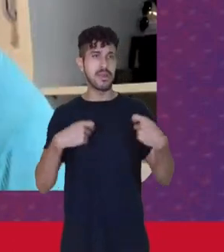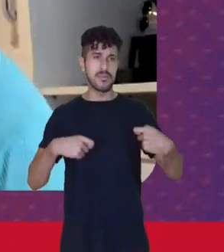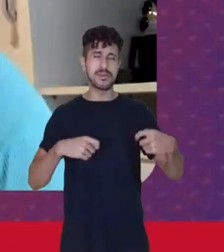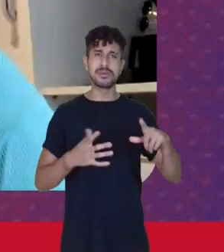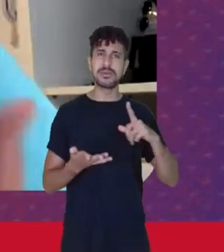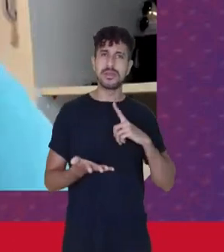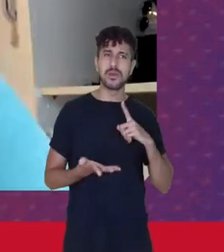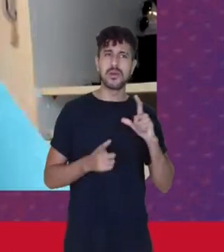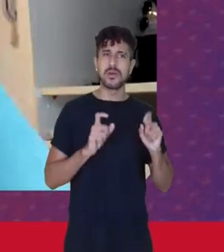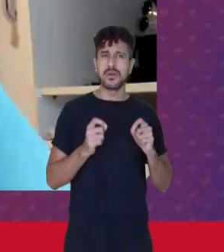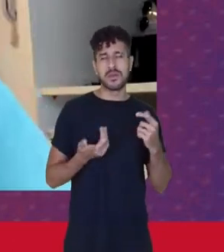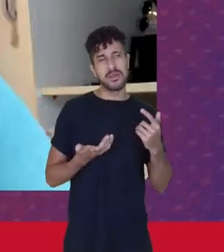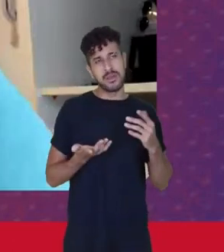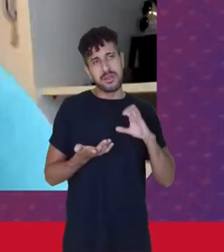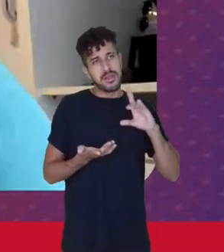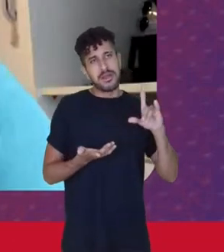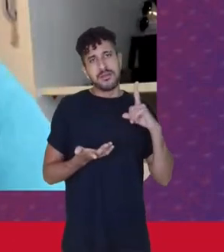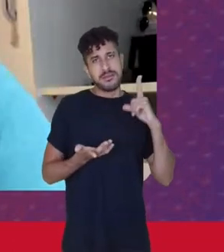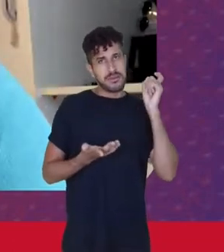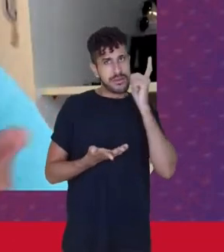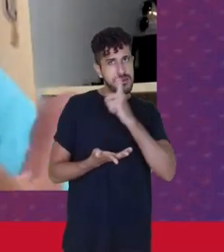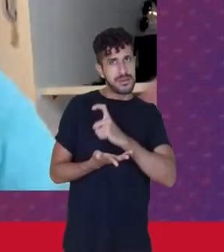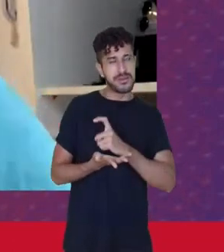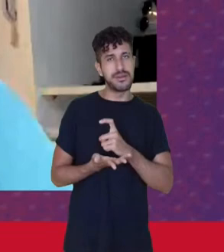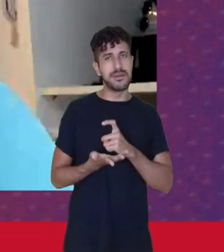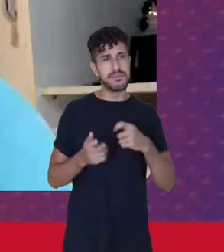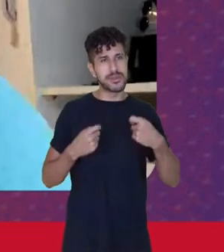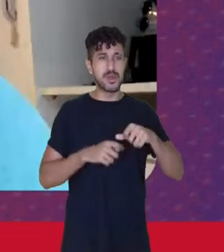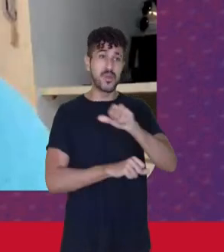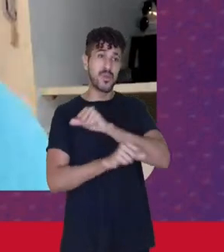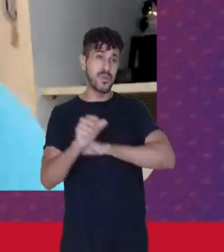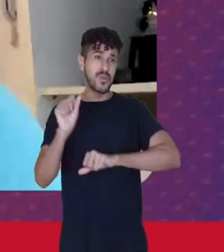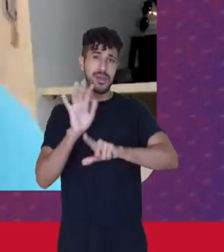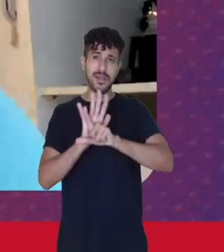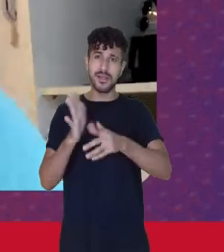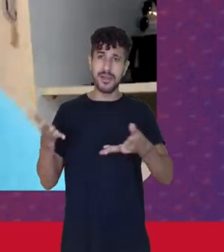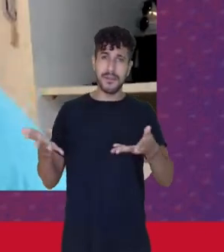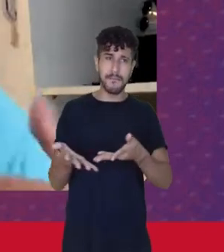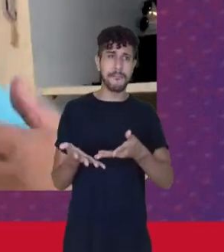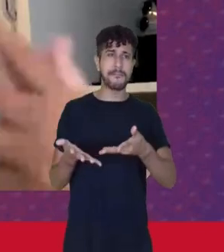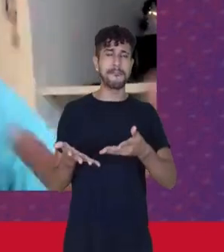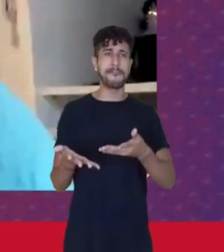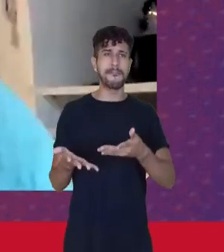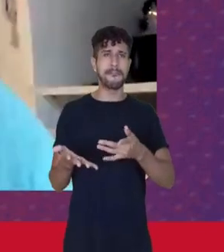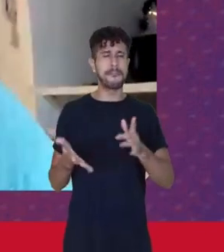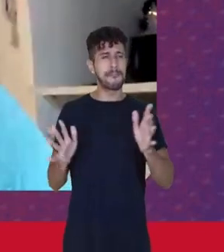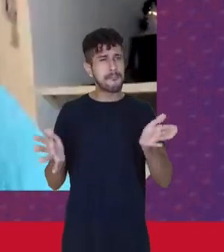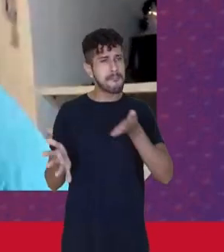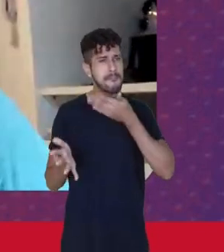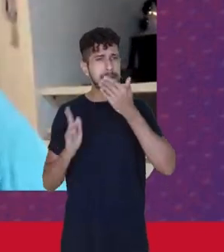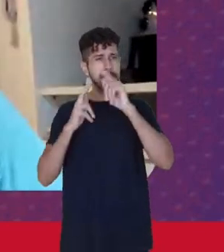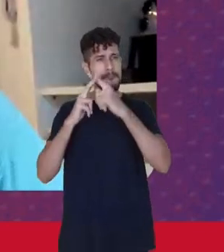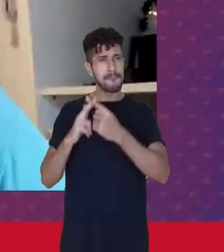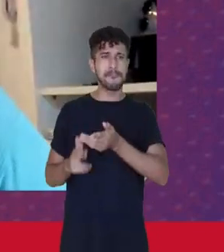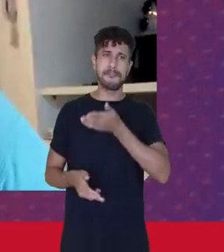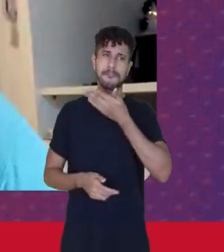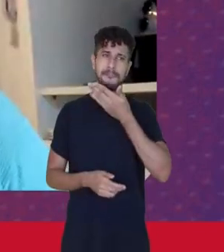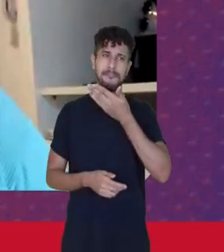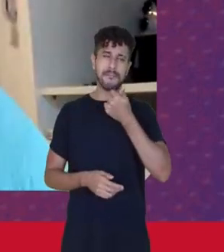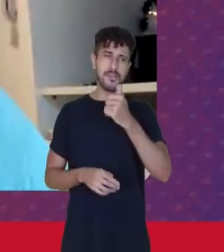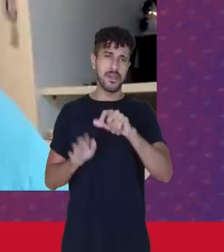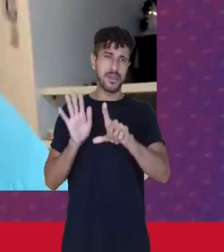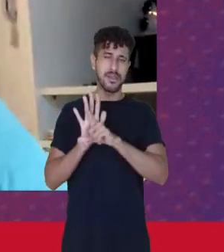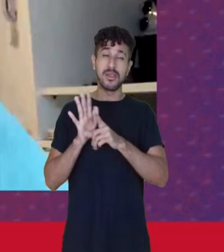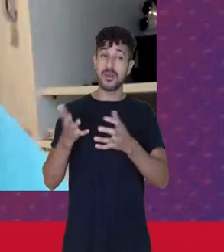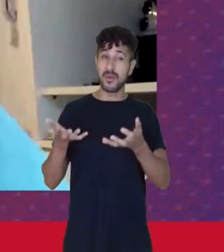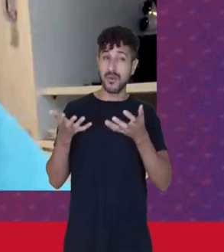precisa, apesar da dificuldade, modificar a legislação, né, aprimorar a legislação. E eu